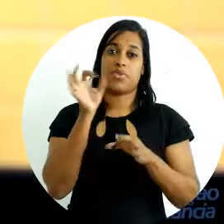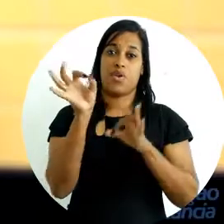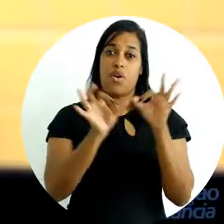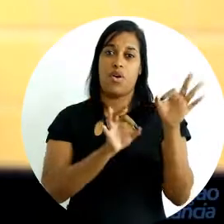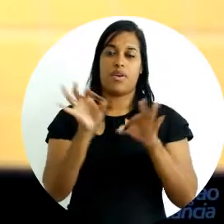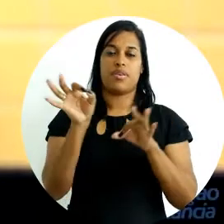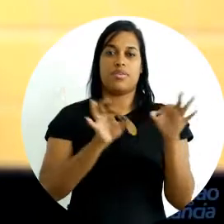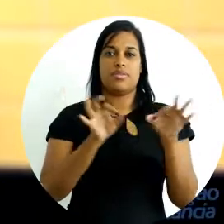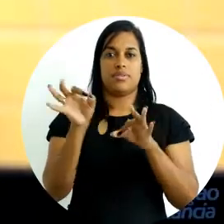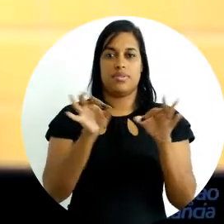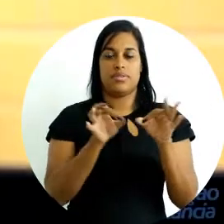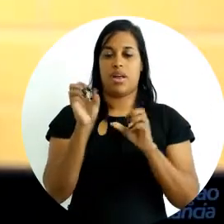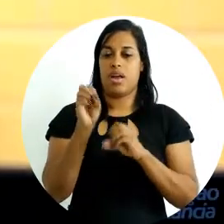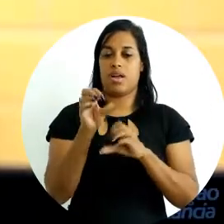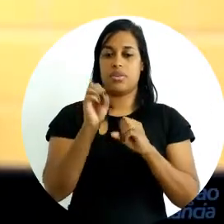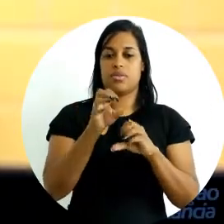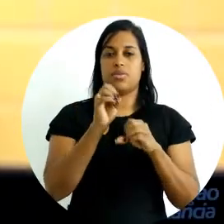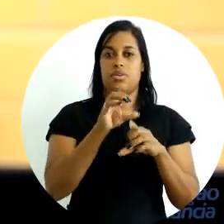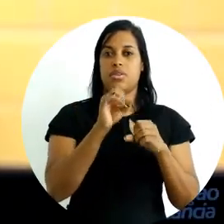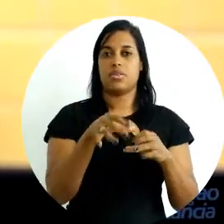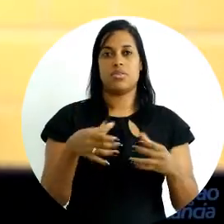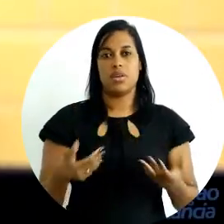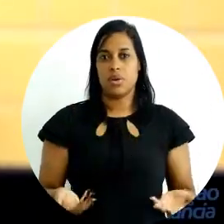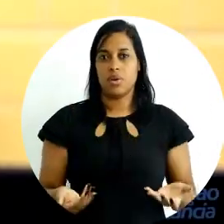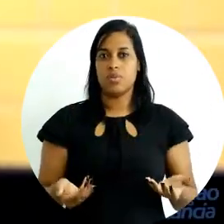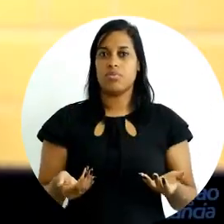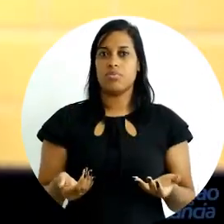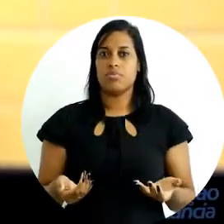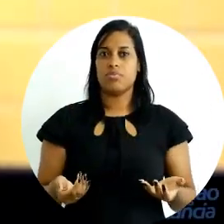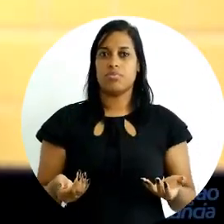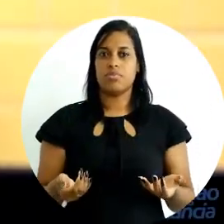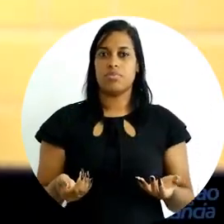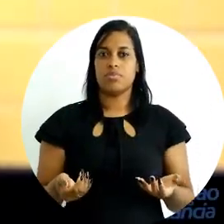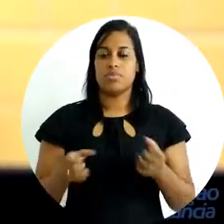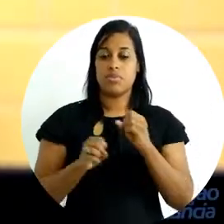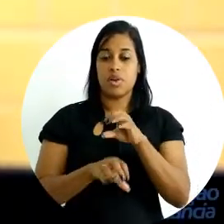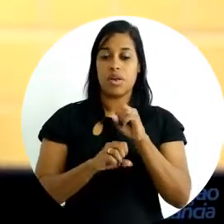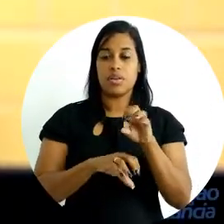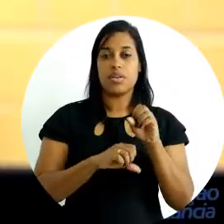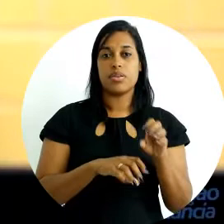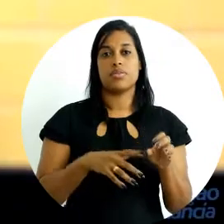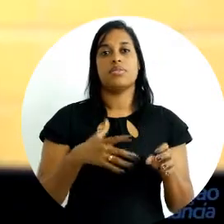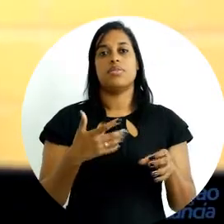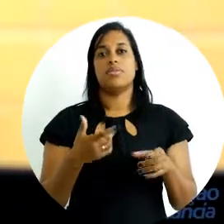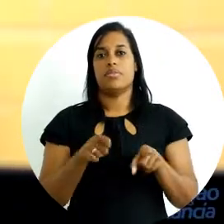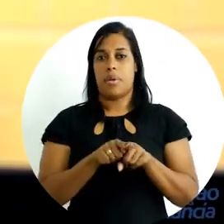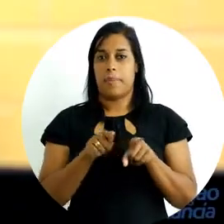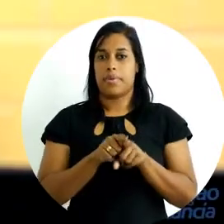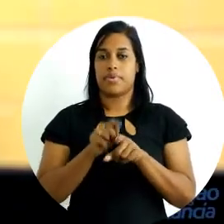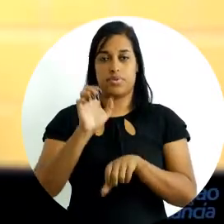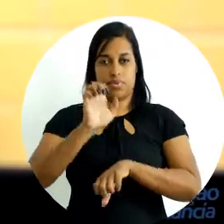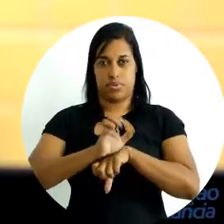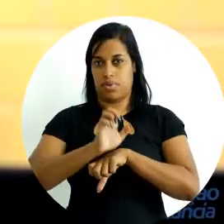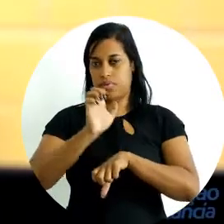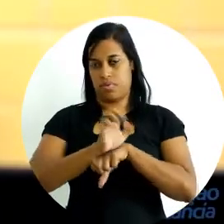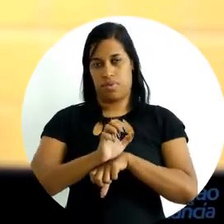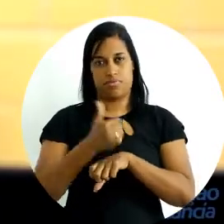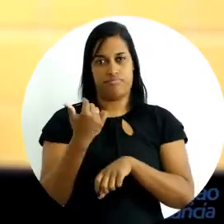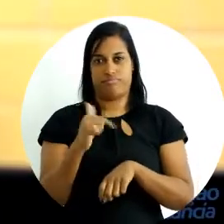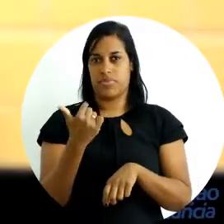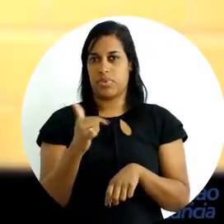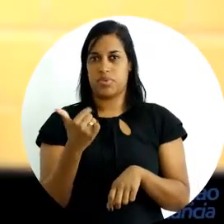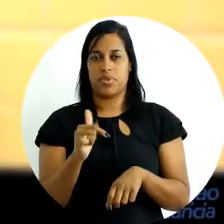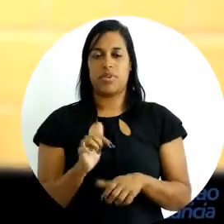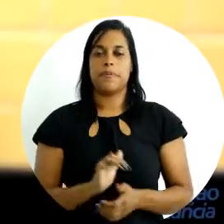como organizar a educação dos ensinos elementar e secundários nos